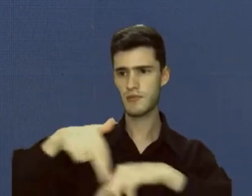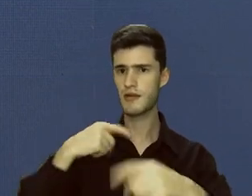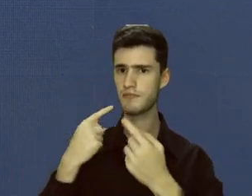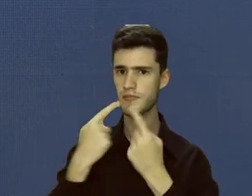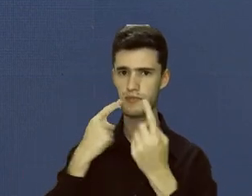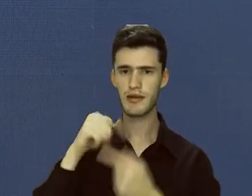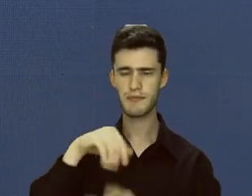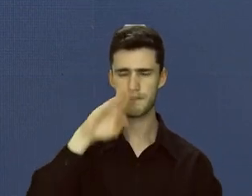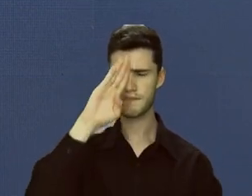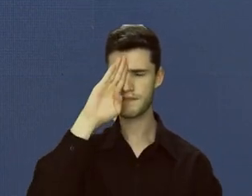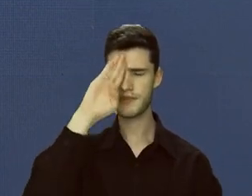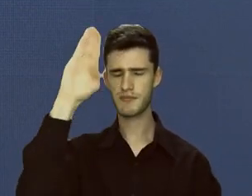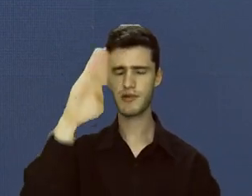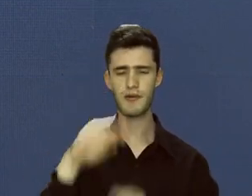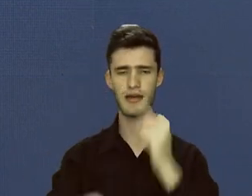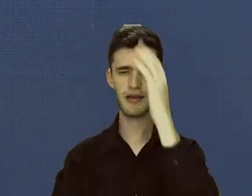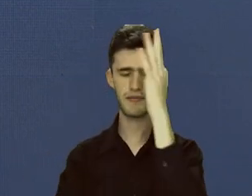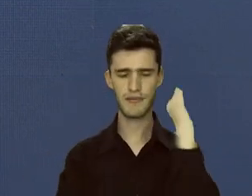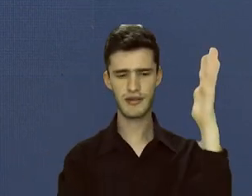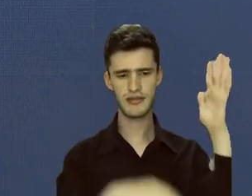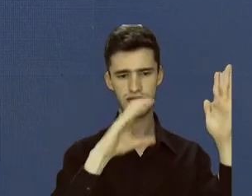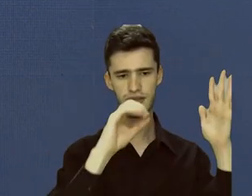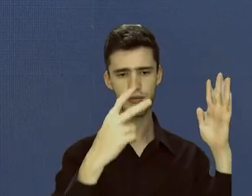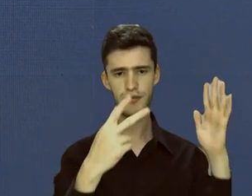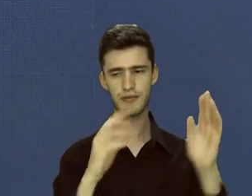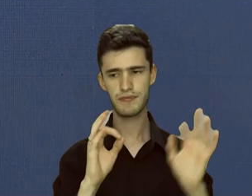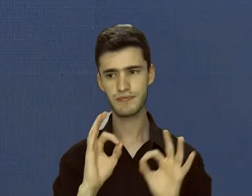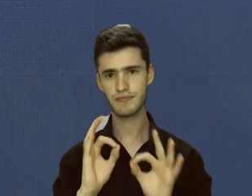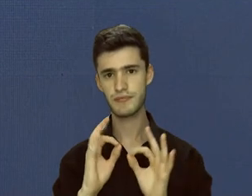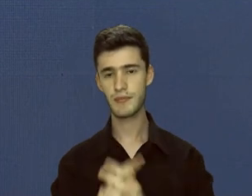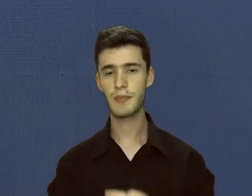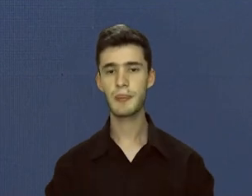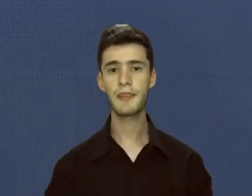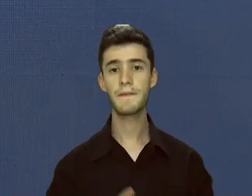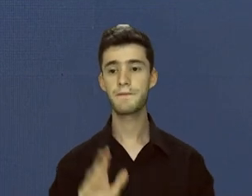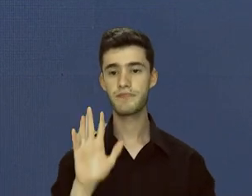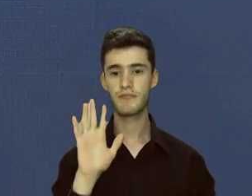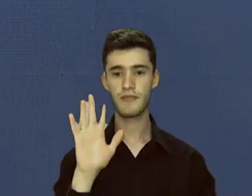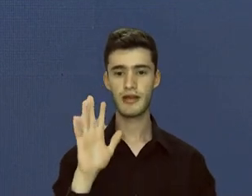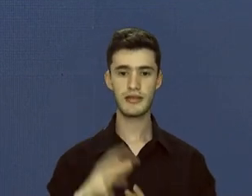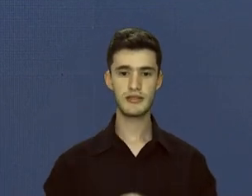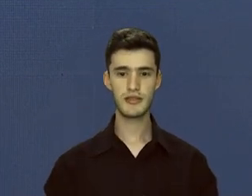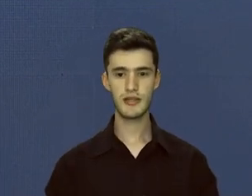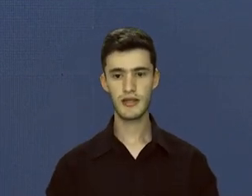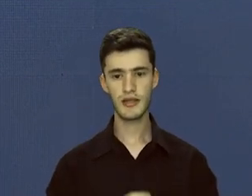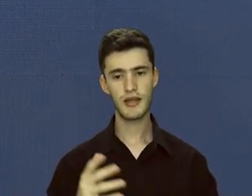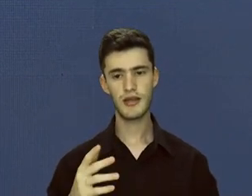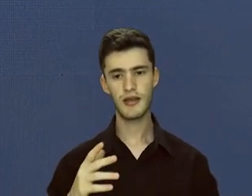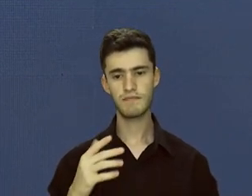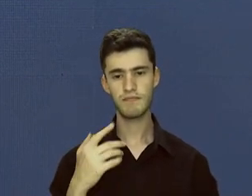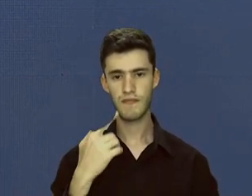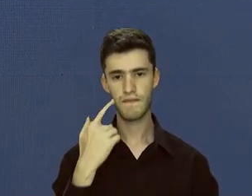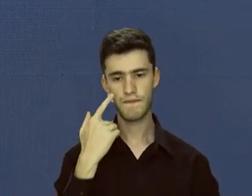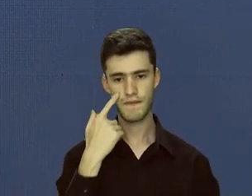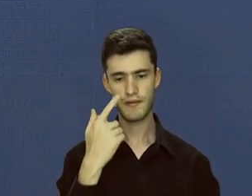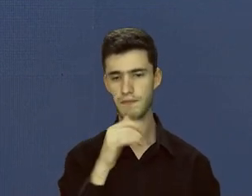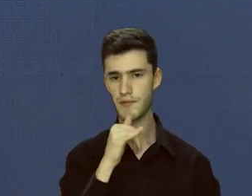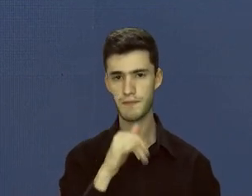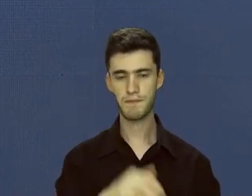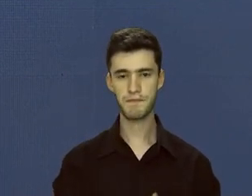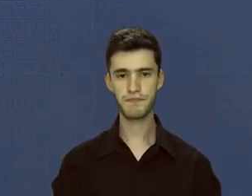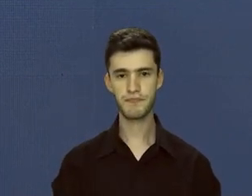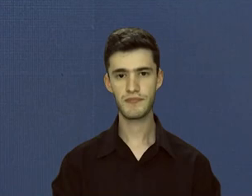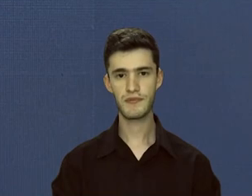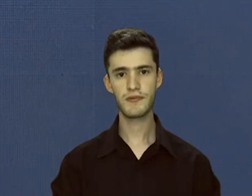mas essa questão do carbono é queria ouvi-los no seguinte aspecto ela tá madura